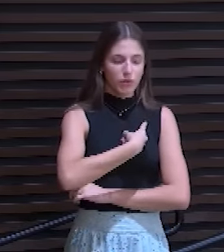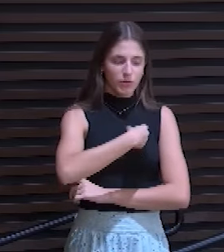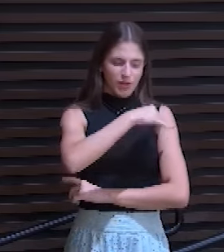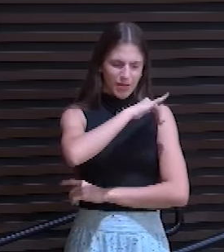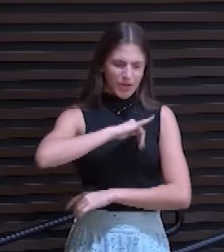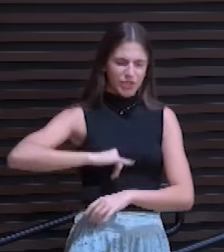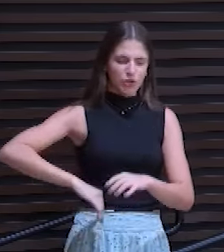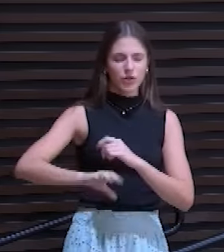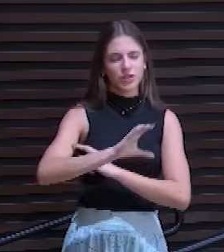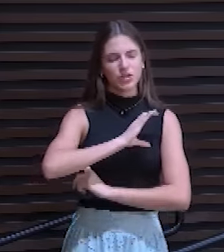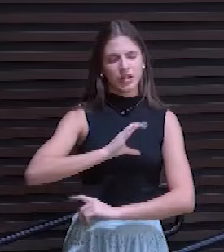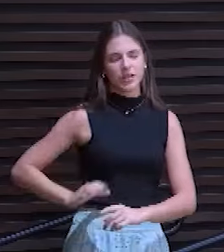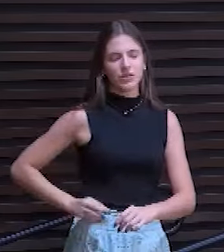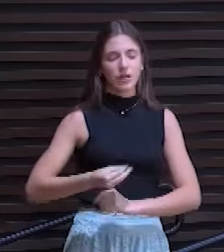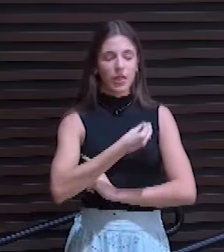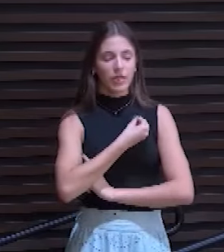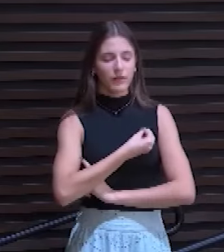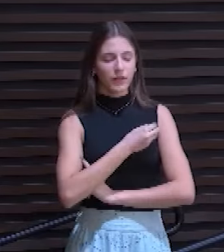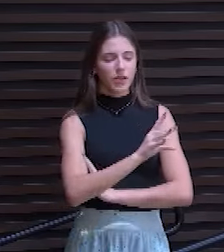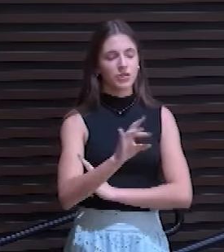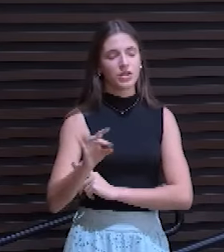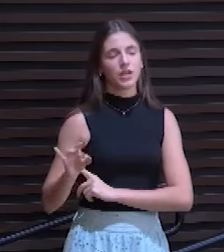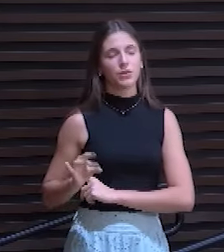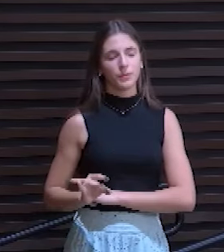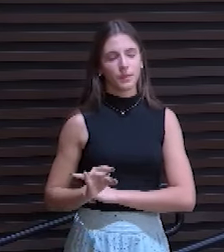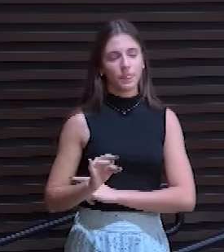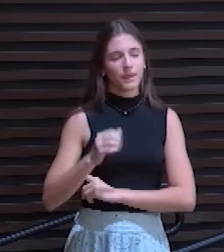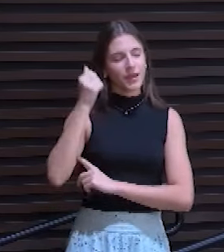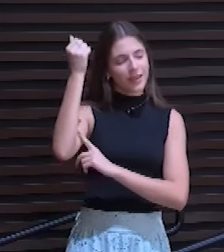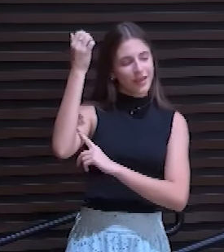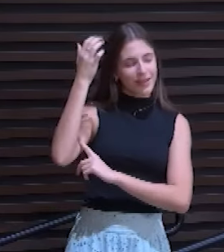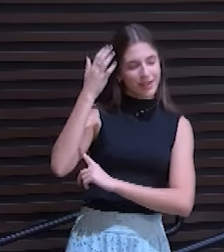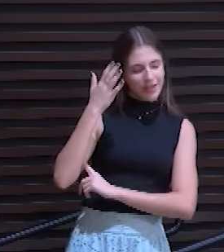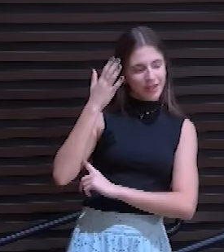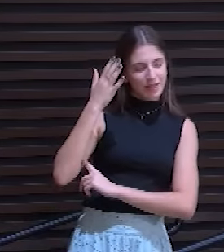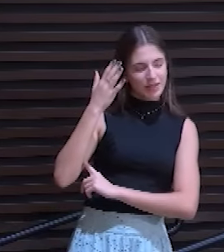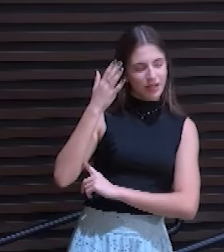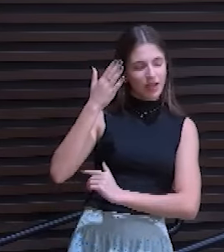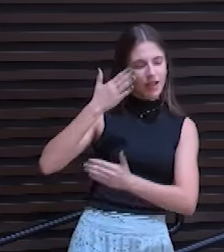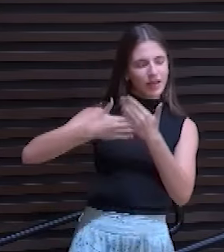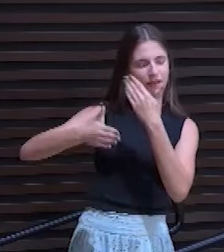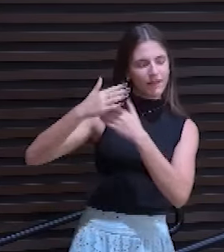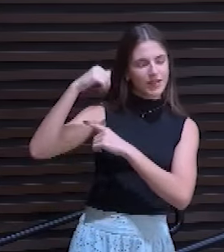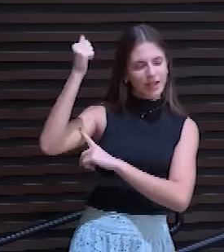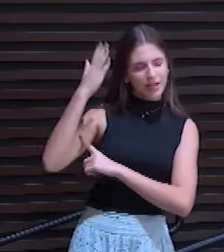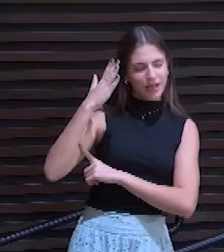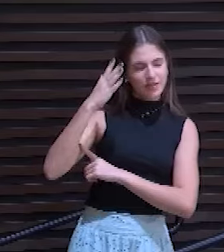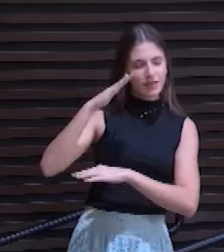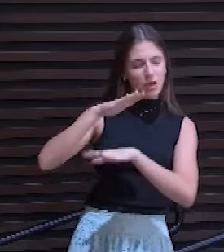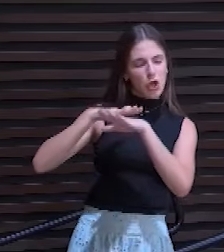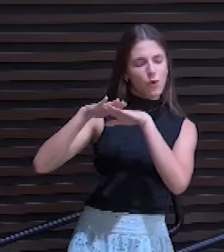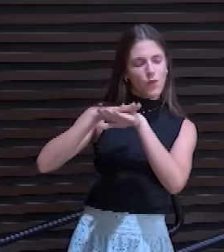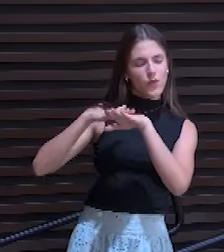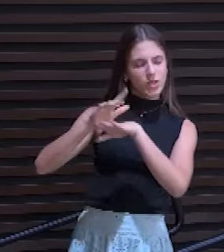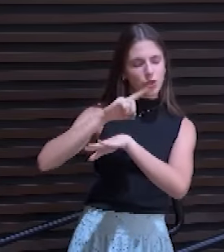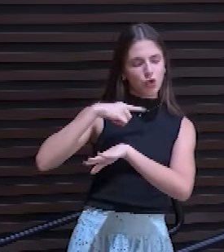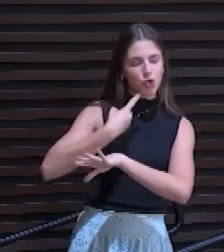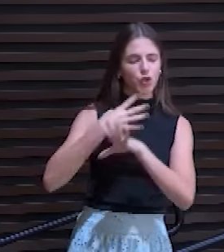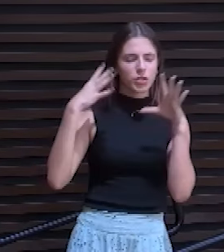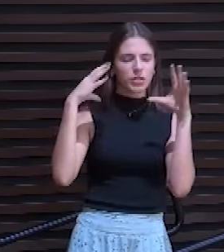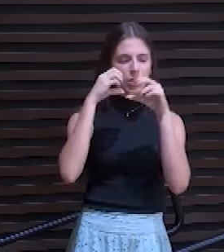na vida de cada um deles. Por graça, por compaixão, fala conosco nessa noite. É no nome do amado,